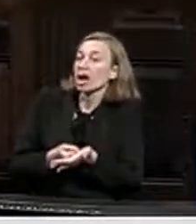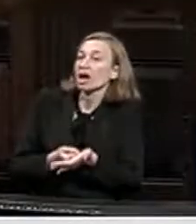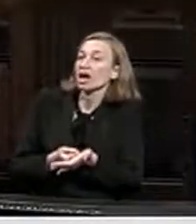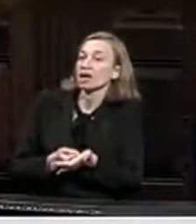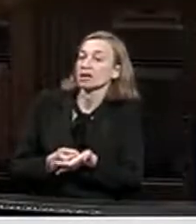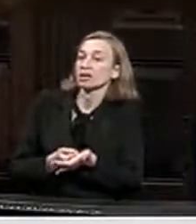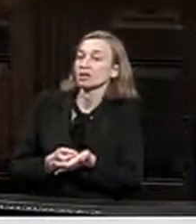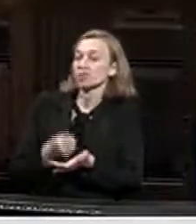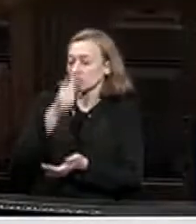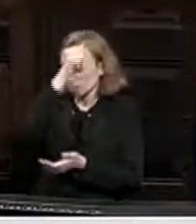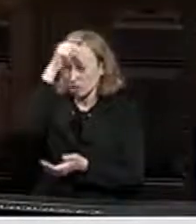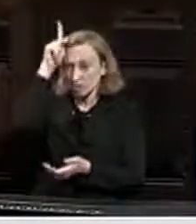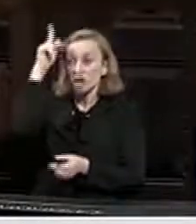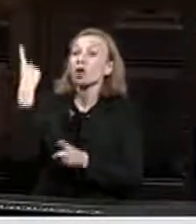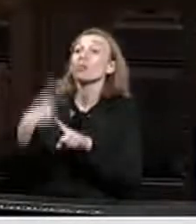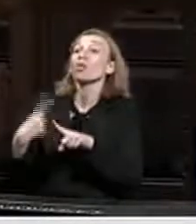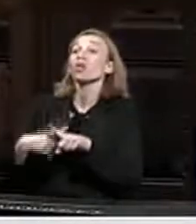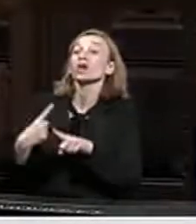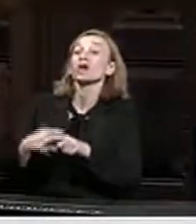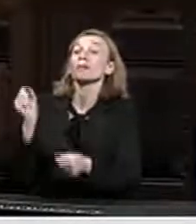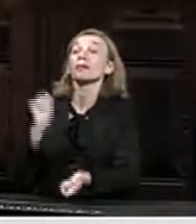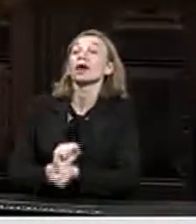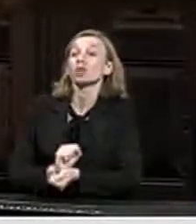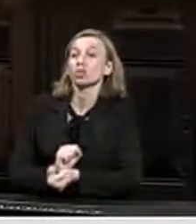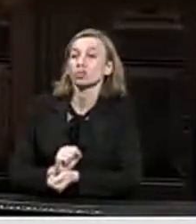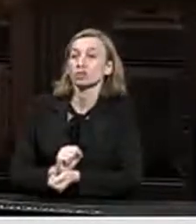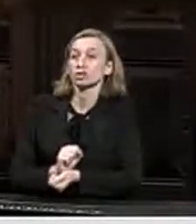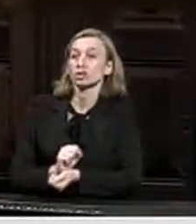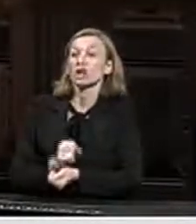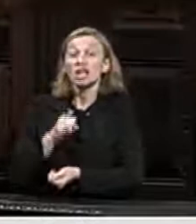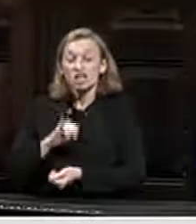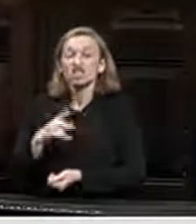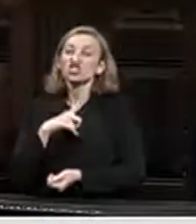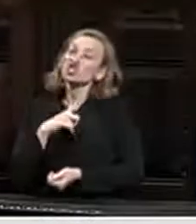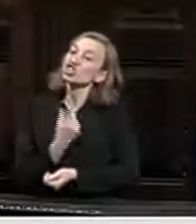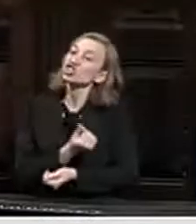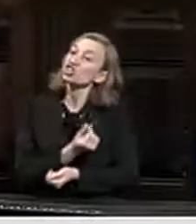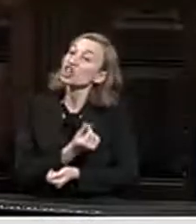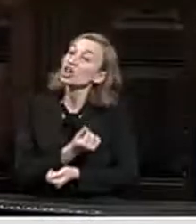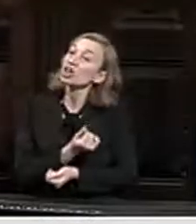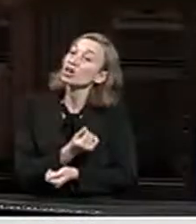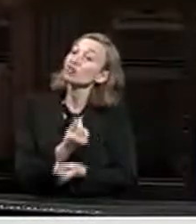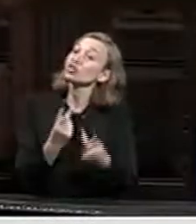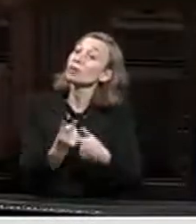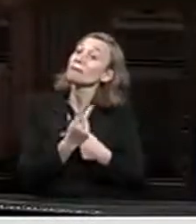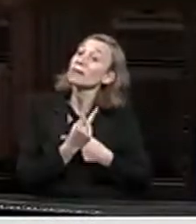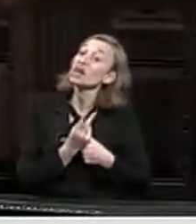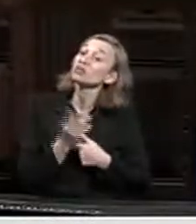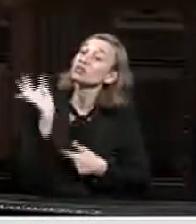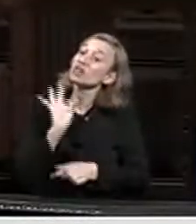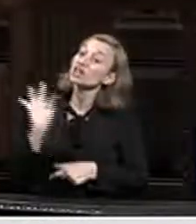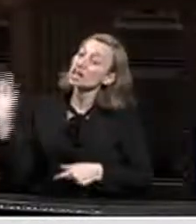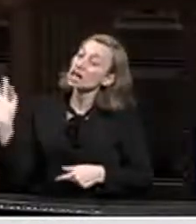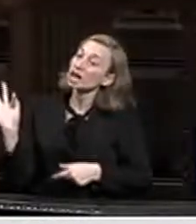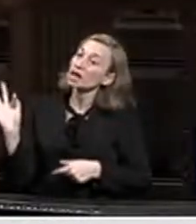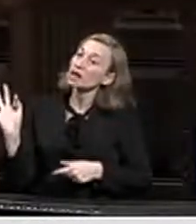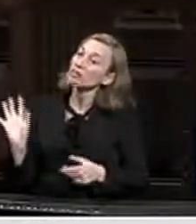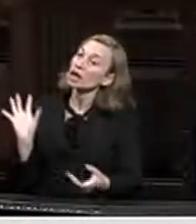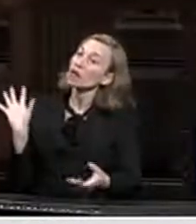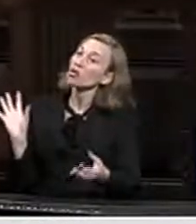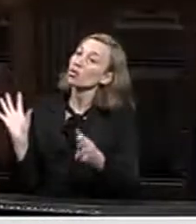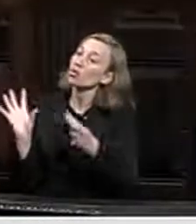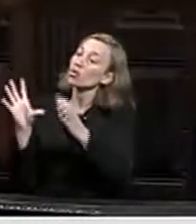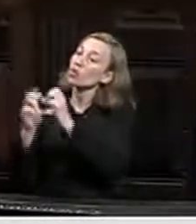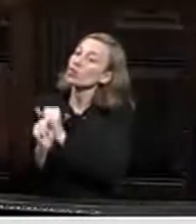do prefeito. Por que para a obra do Transbrasil se tinha dinheiro carimbado de empréstimo federal para a conclusão dessa obra,